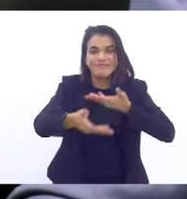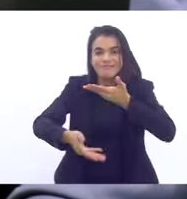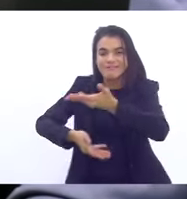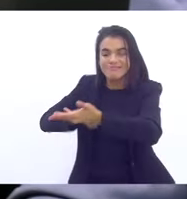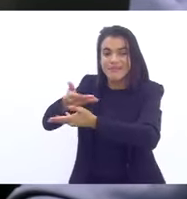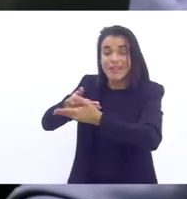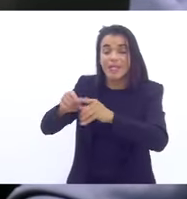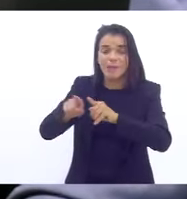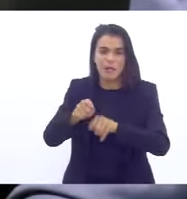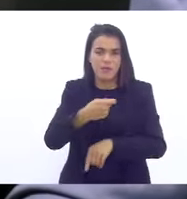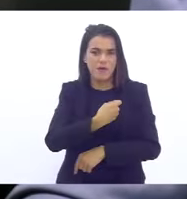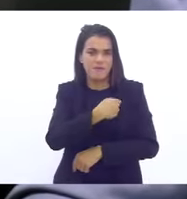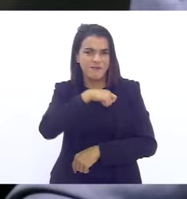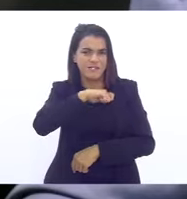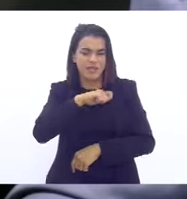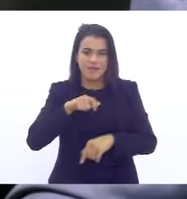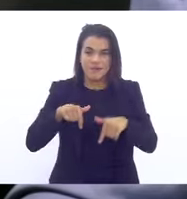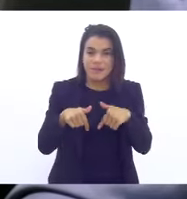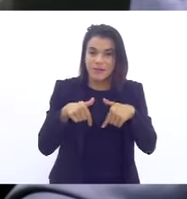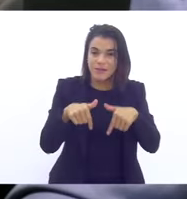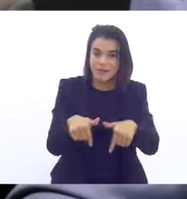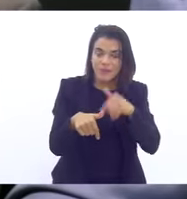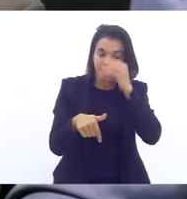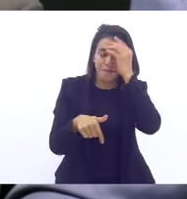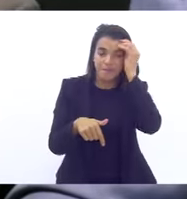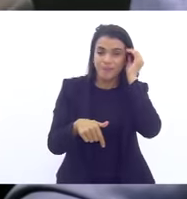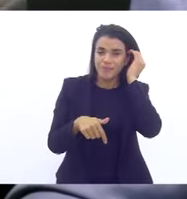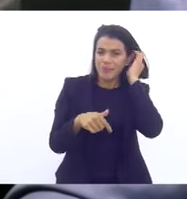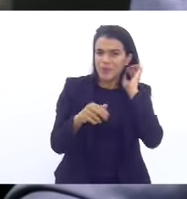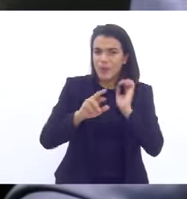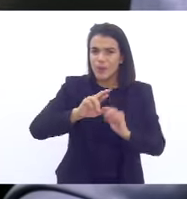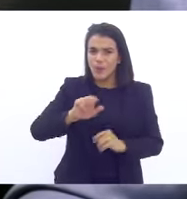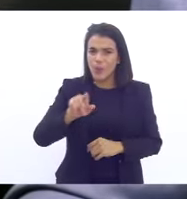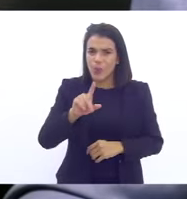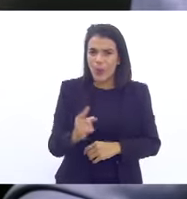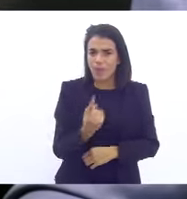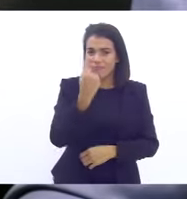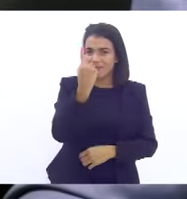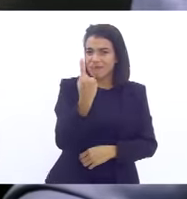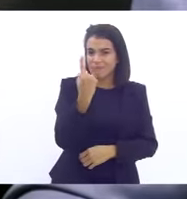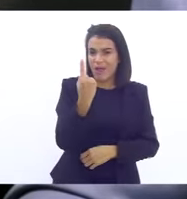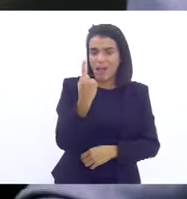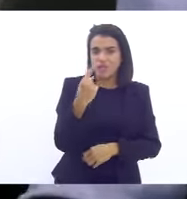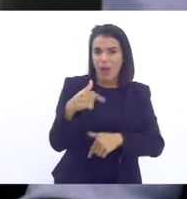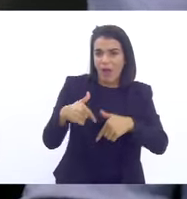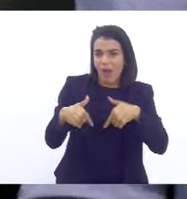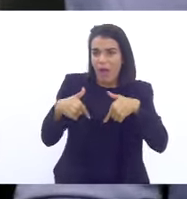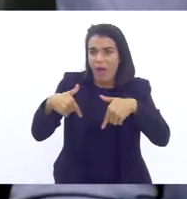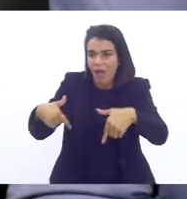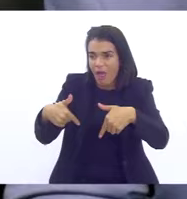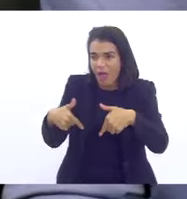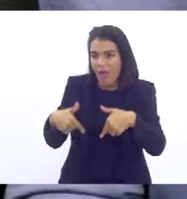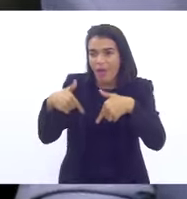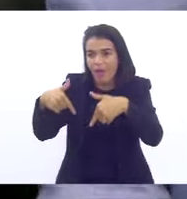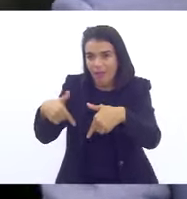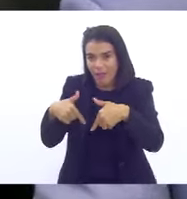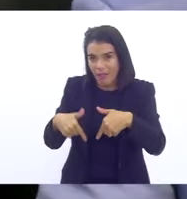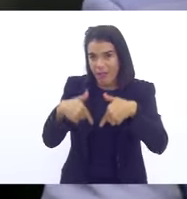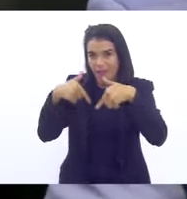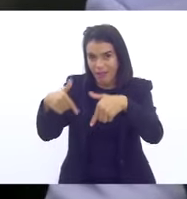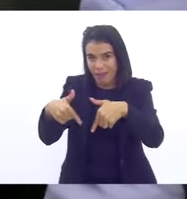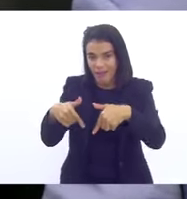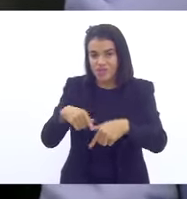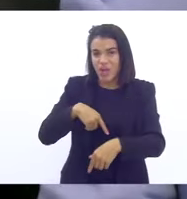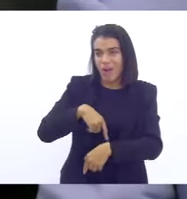uma fiscalização, de uma atuação. E eu digo, não é uma via de mão única, a gente vai só pegar o bordão ou o cartão